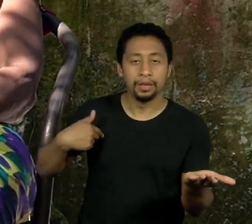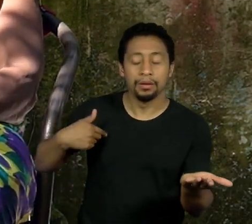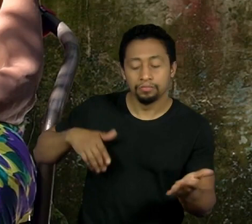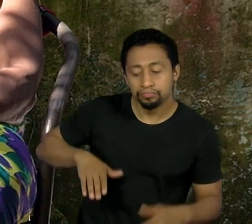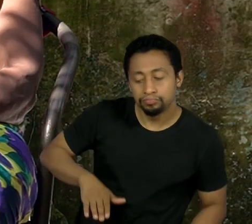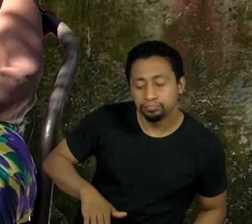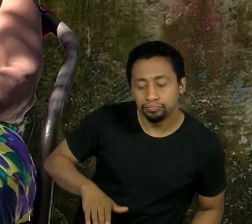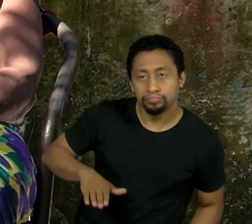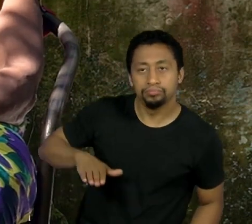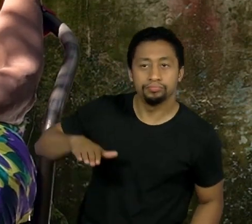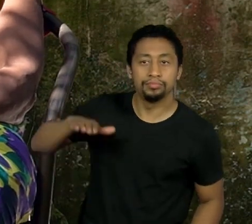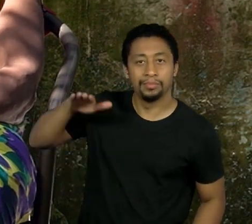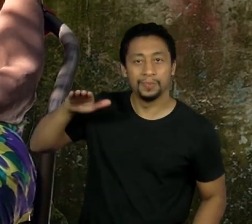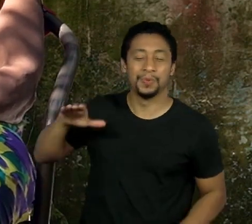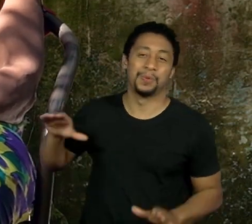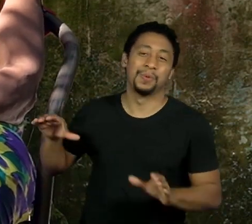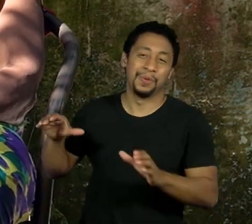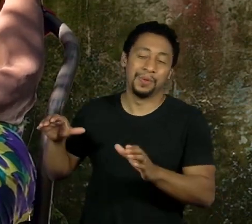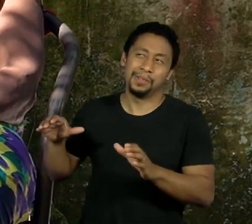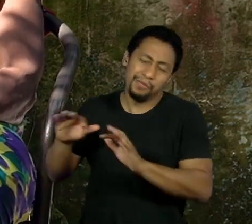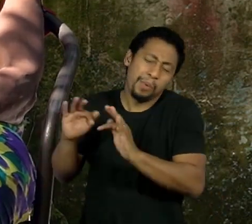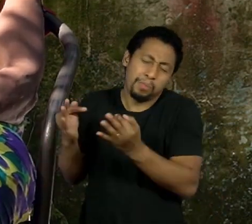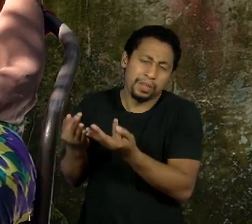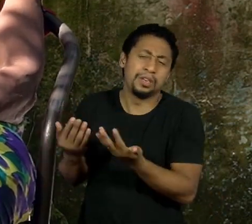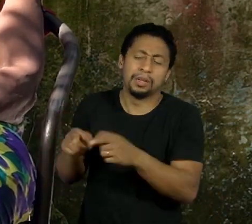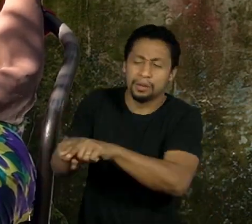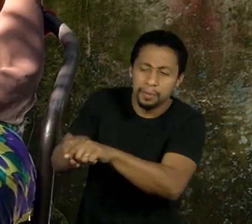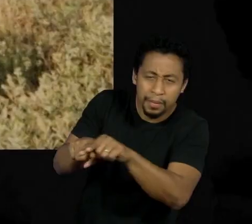irmão, meu pai, minha mãe. Nós